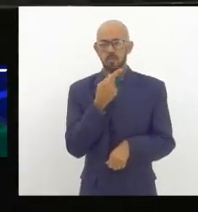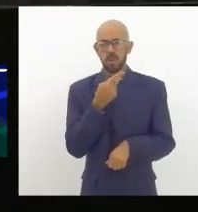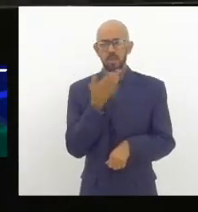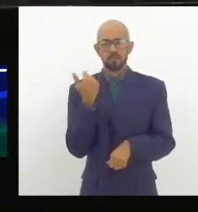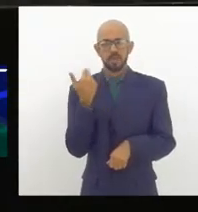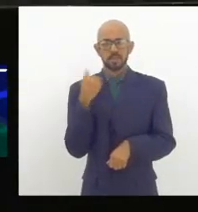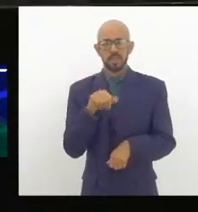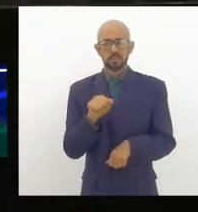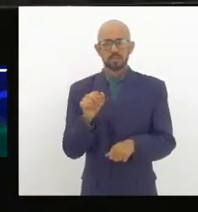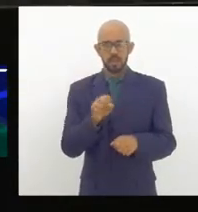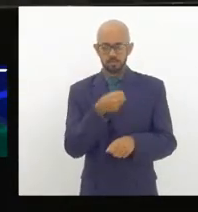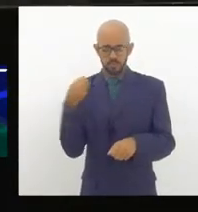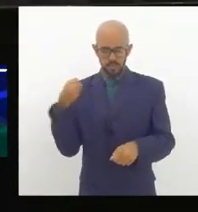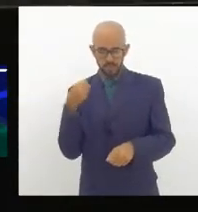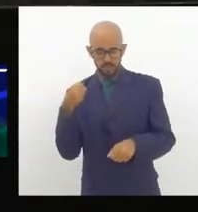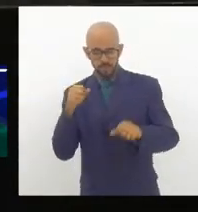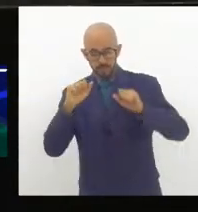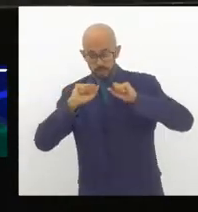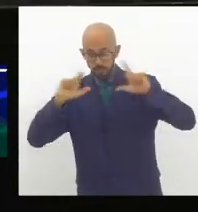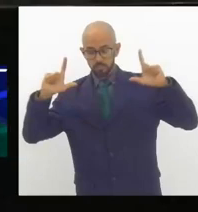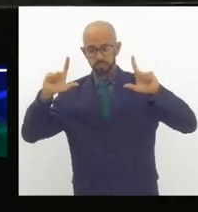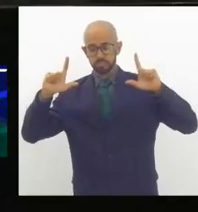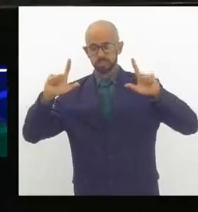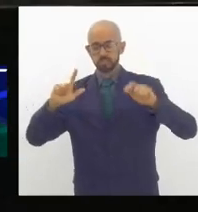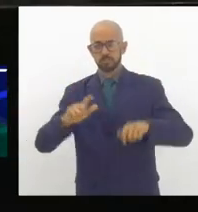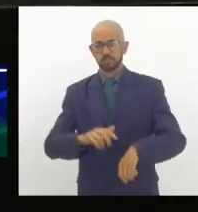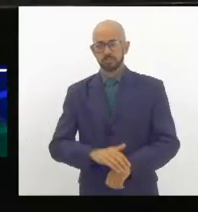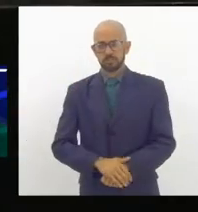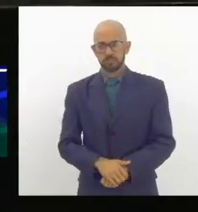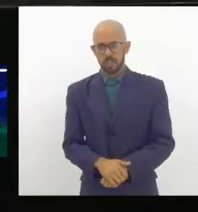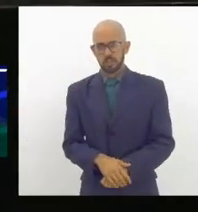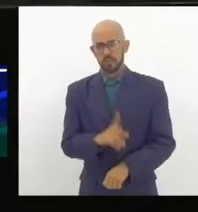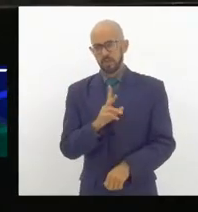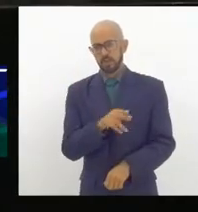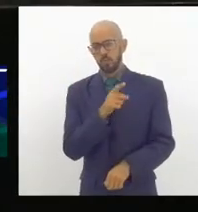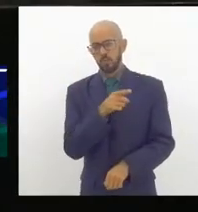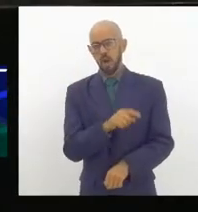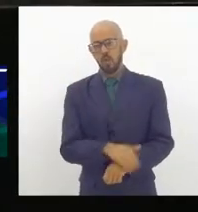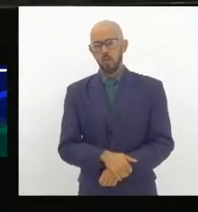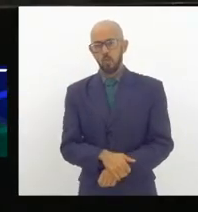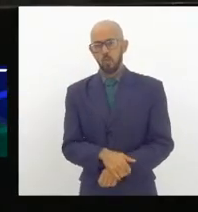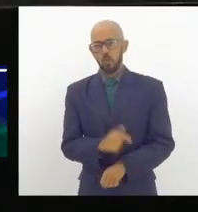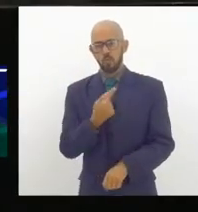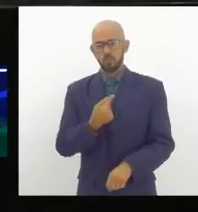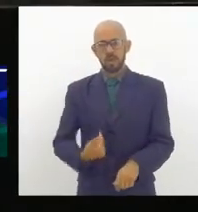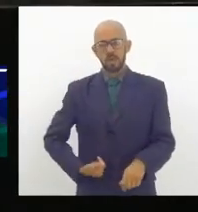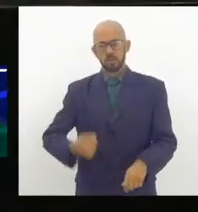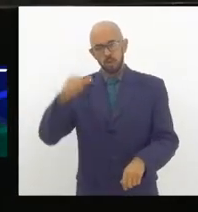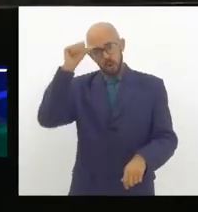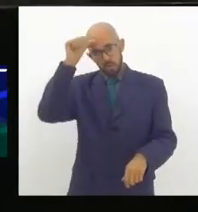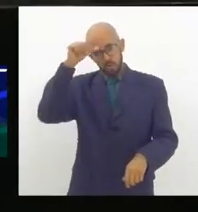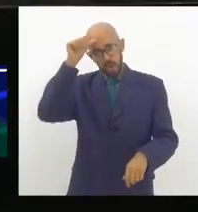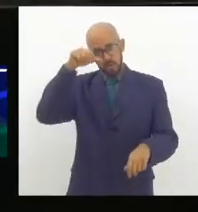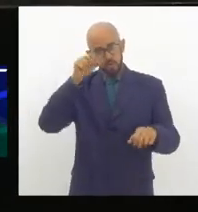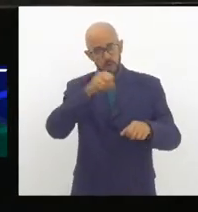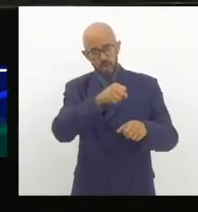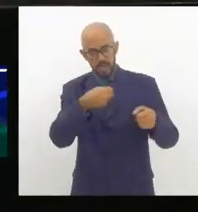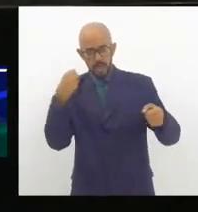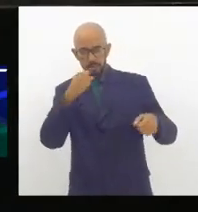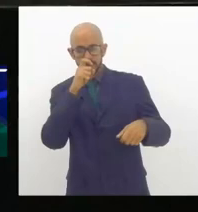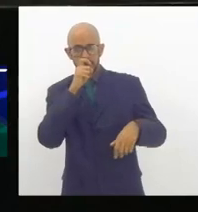abre a geladeira que ela bota a cara porque havia uma forte né tá ficando igualzinho o governador causo Castro abriu